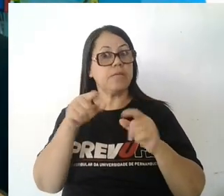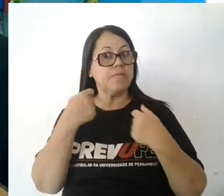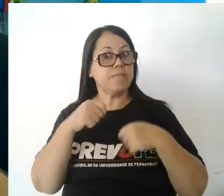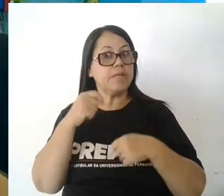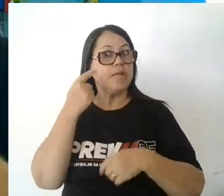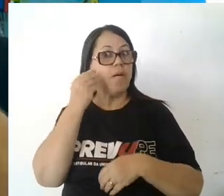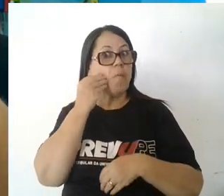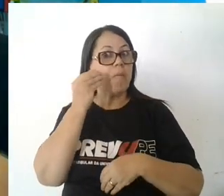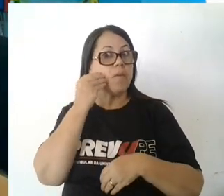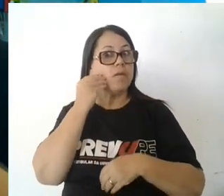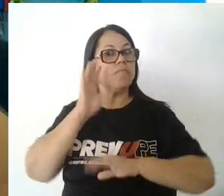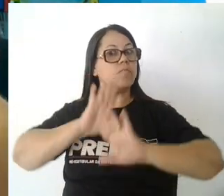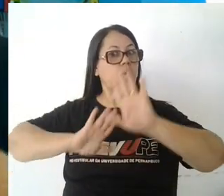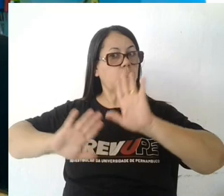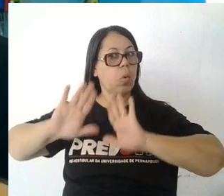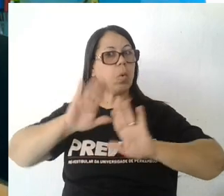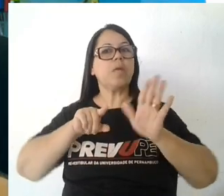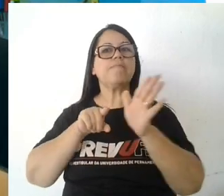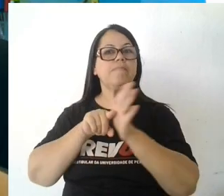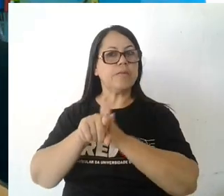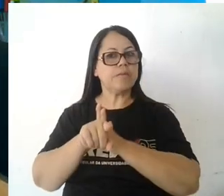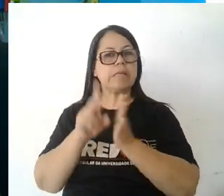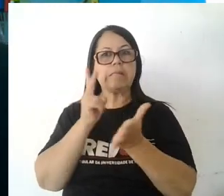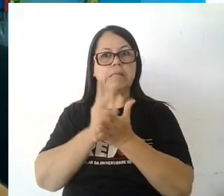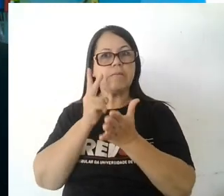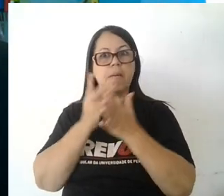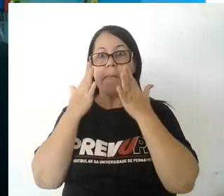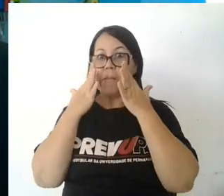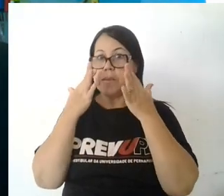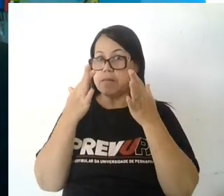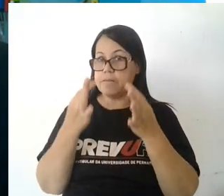central dele. Então, observe, tenha cuidado com essas questões e